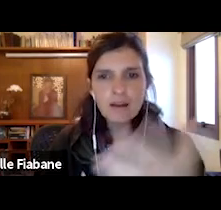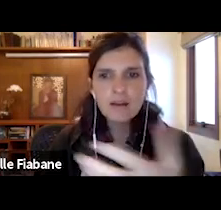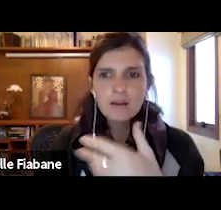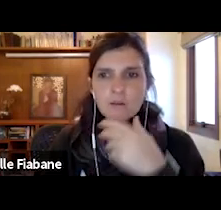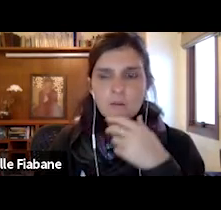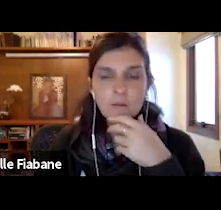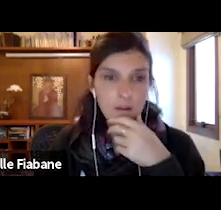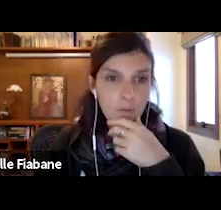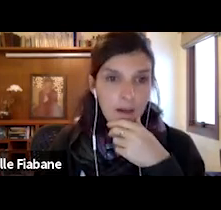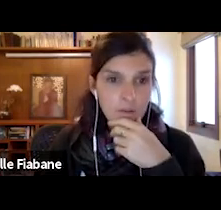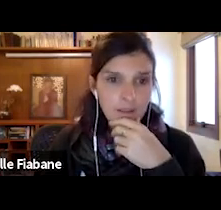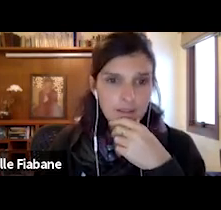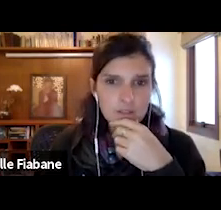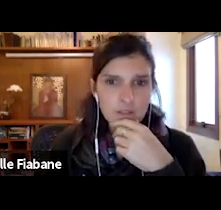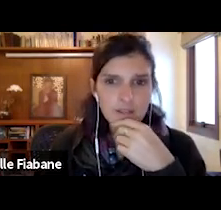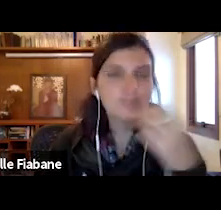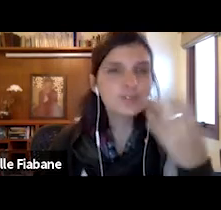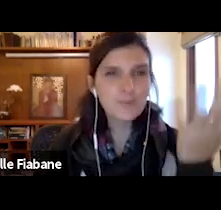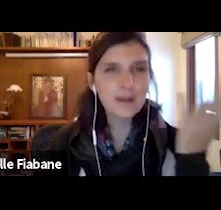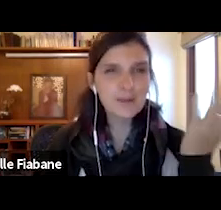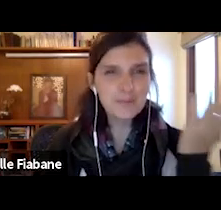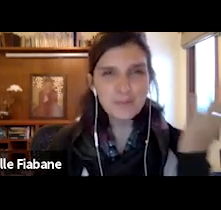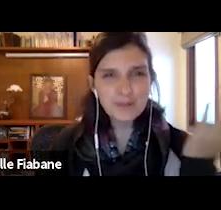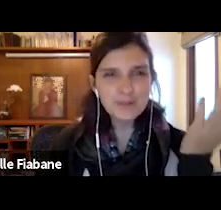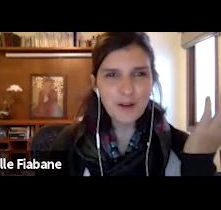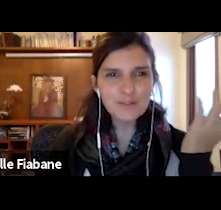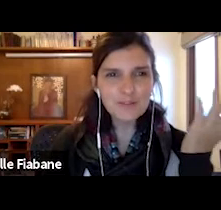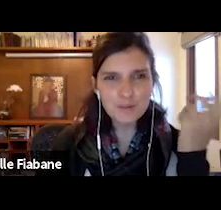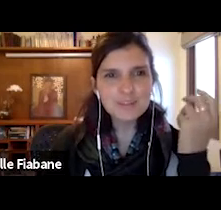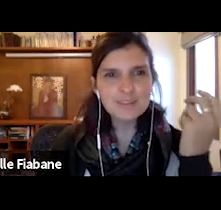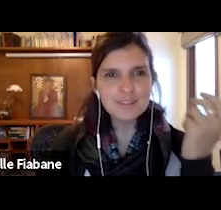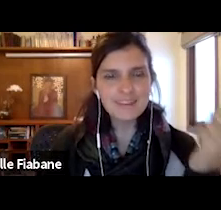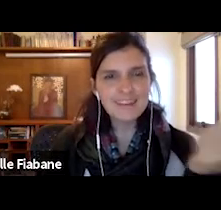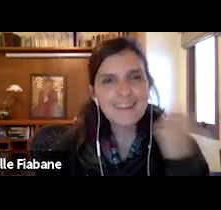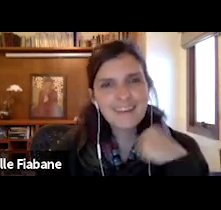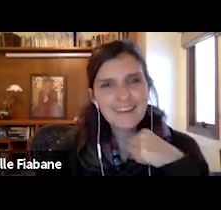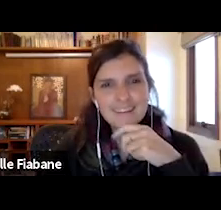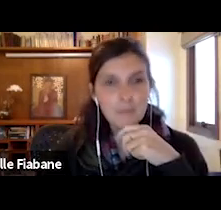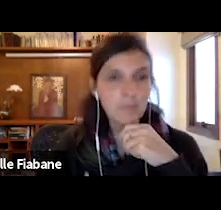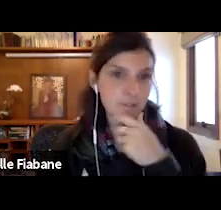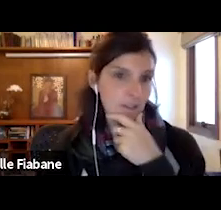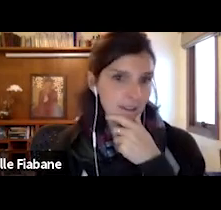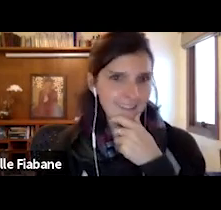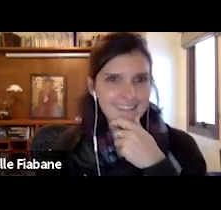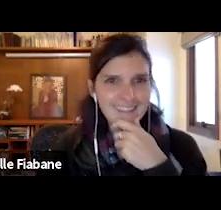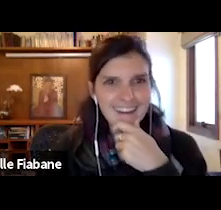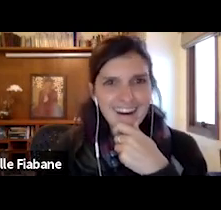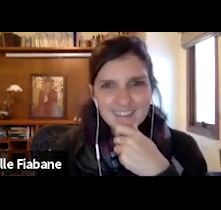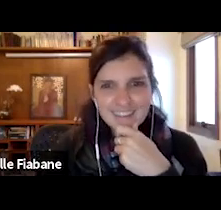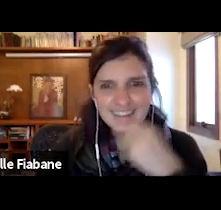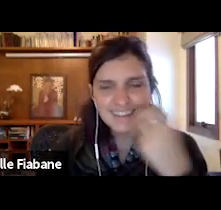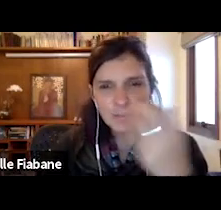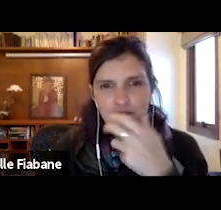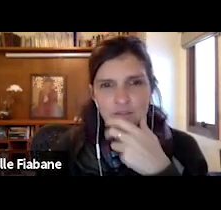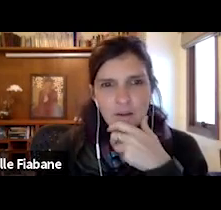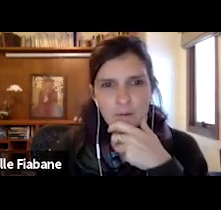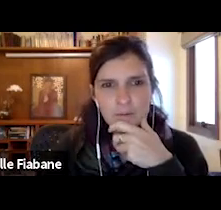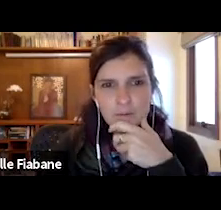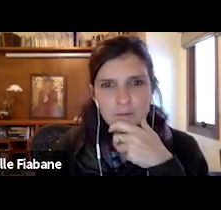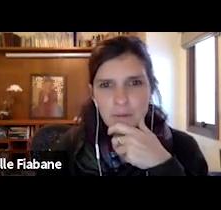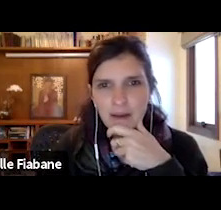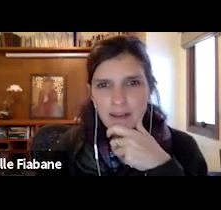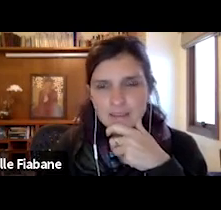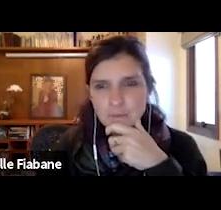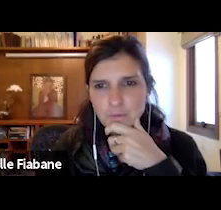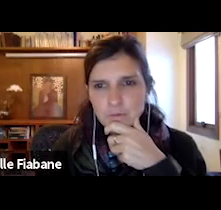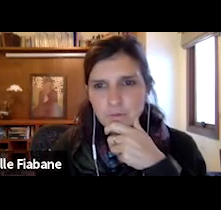para colocar no barco quem está chegando. A gente espera que muitos novos atores se aproxeguem desta causa, e isso aqui te dá